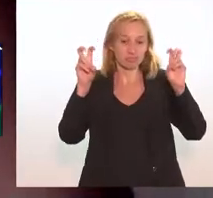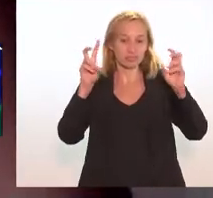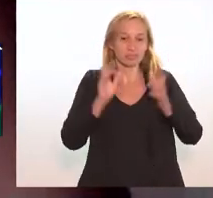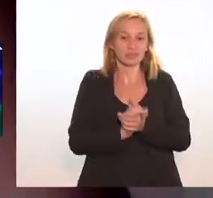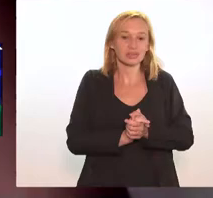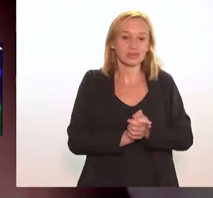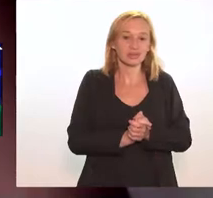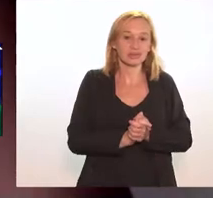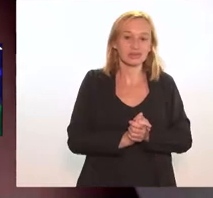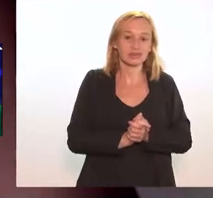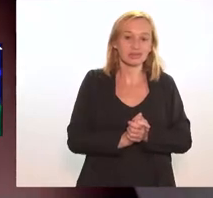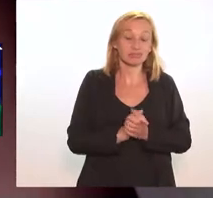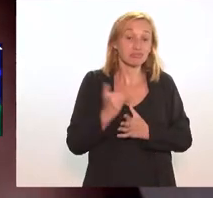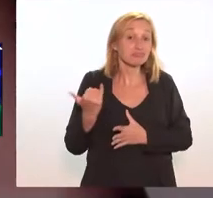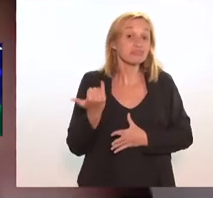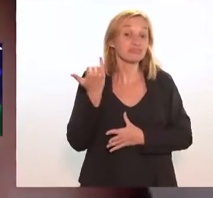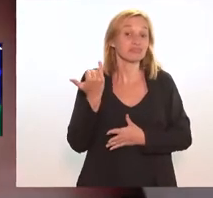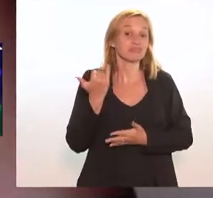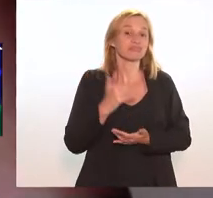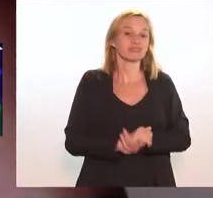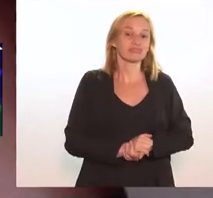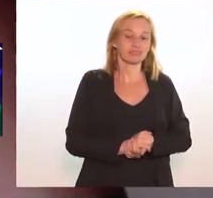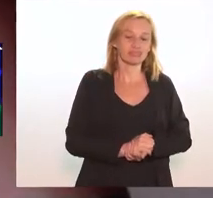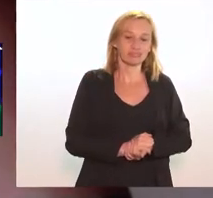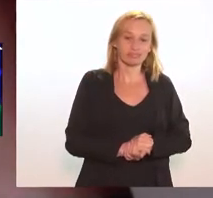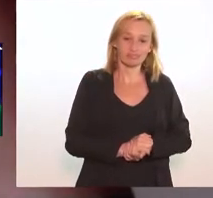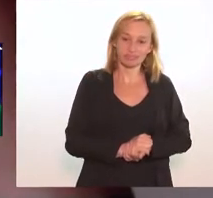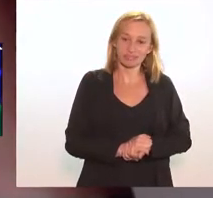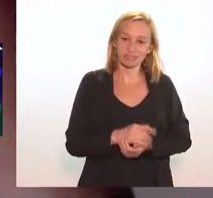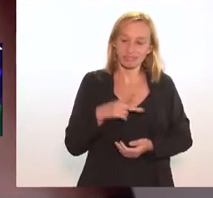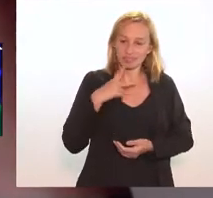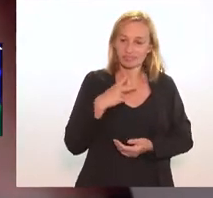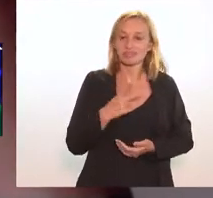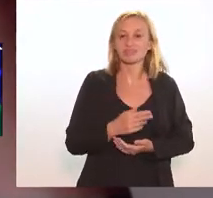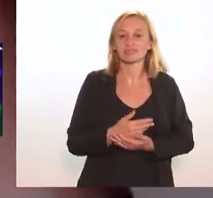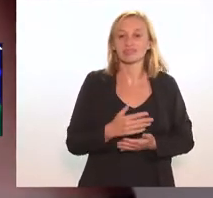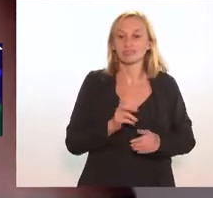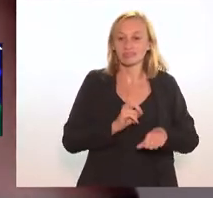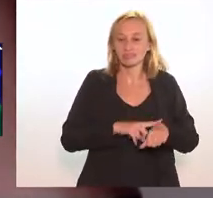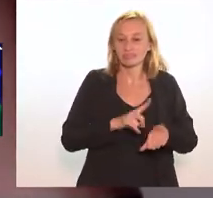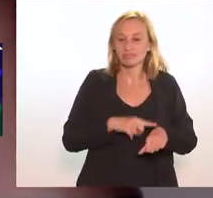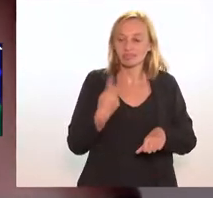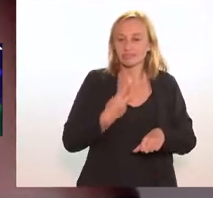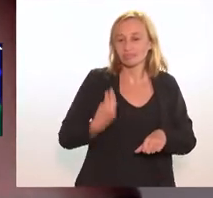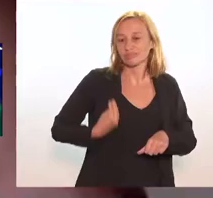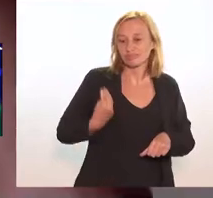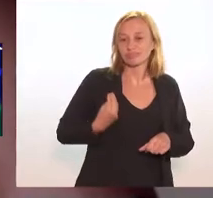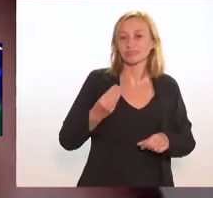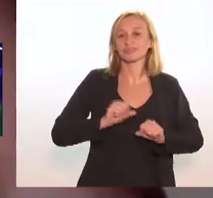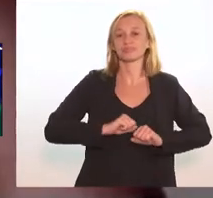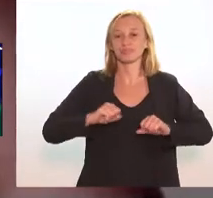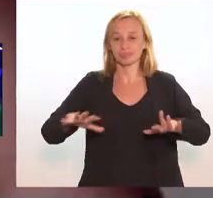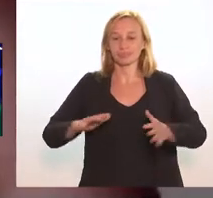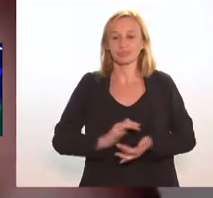bastante pertinente e passa muito, né, por esse momento que a gente está vivendo da